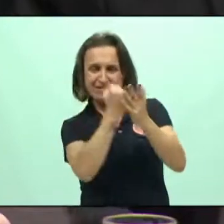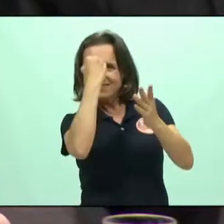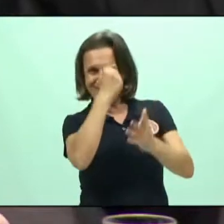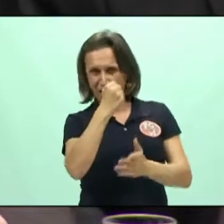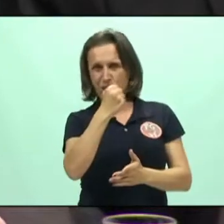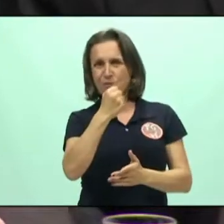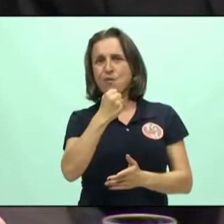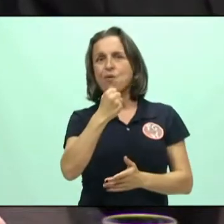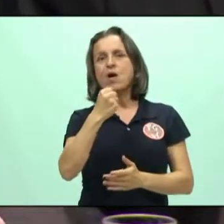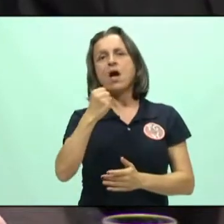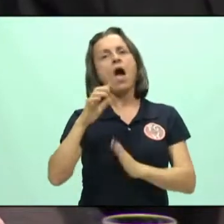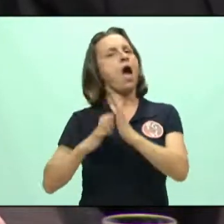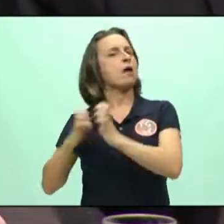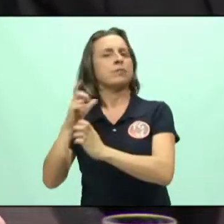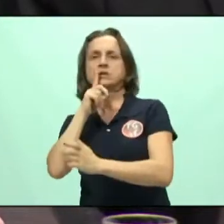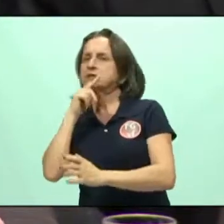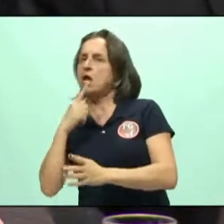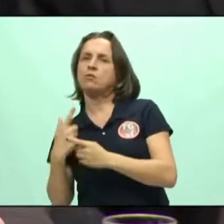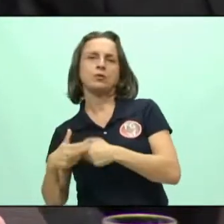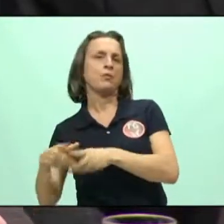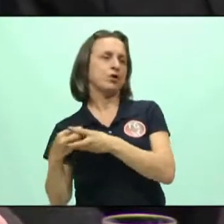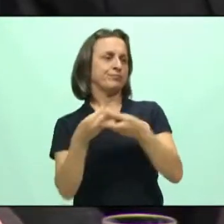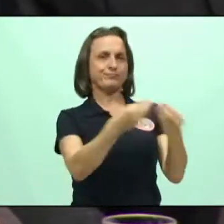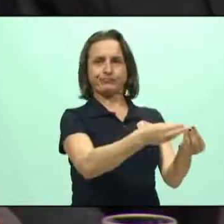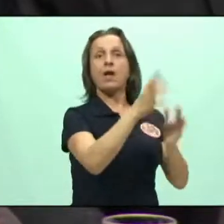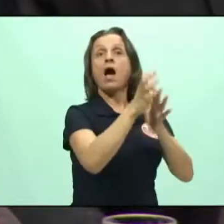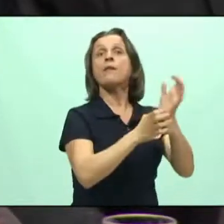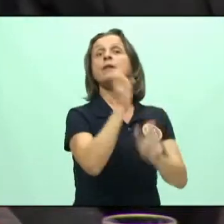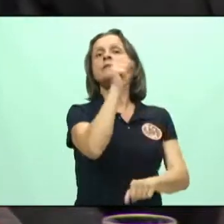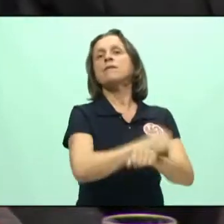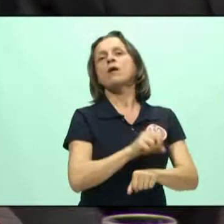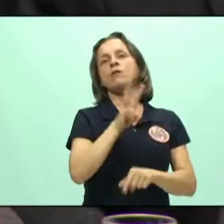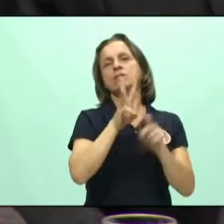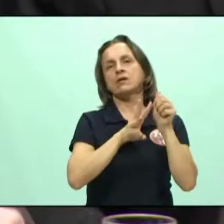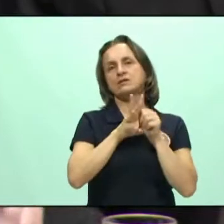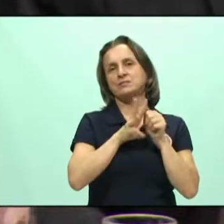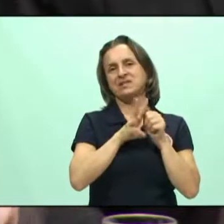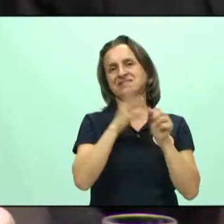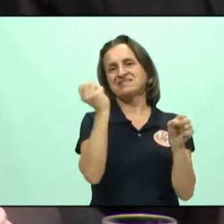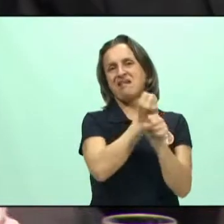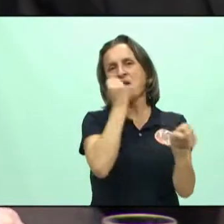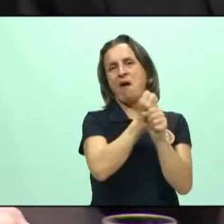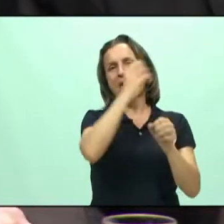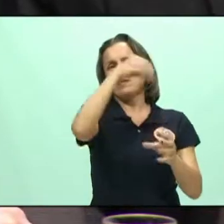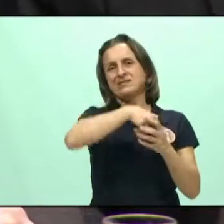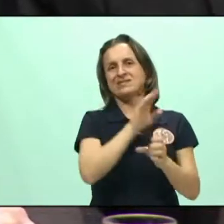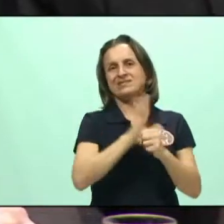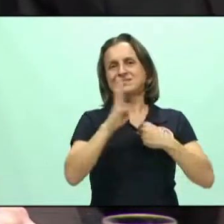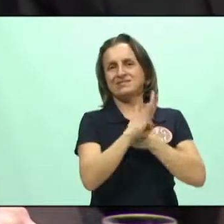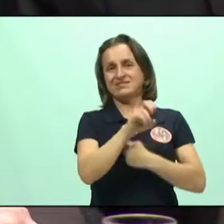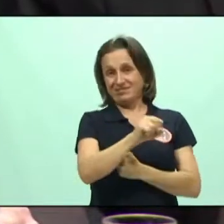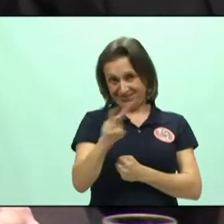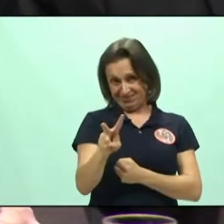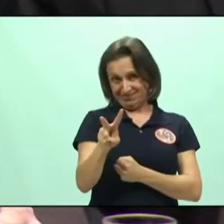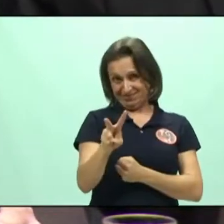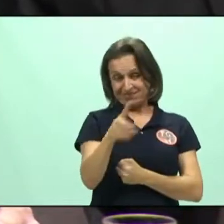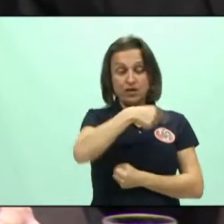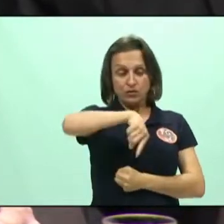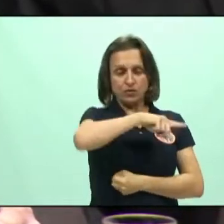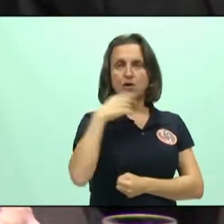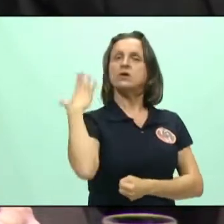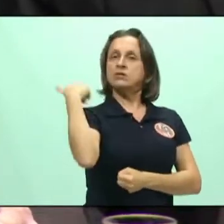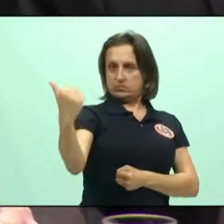a empresa deixou parada de 3 A 4 meses as obras dentro de São Vicente né Nós somos chamados lá até porque